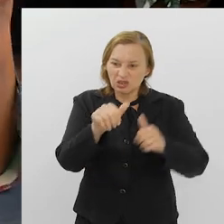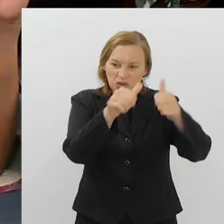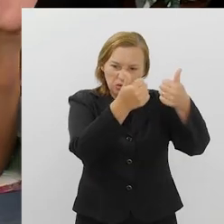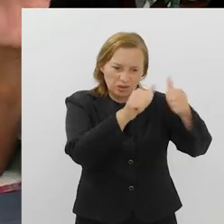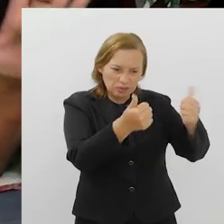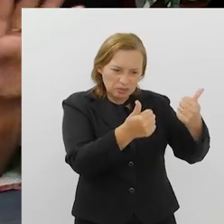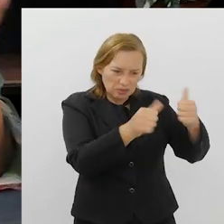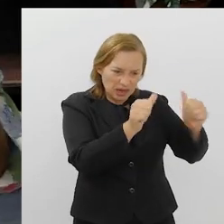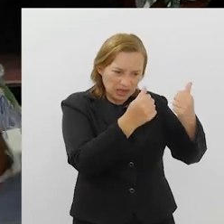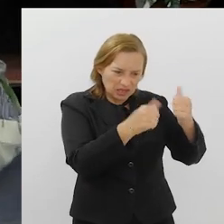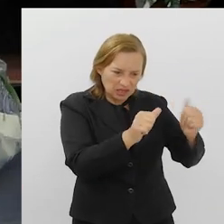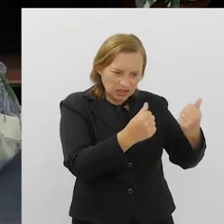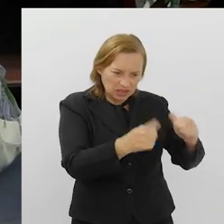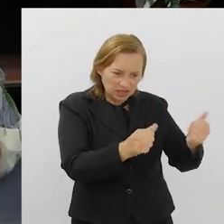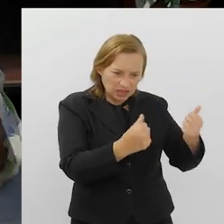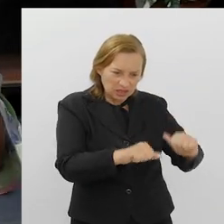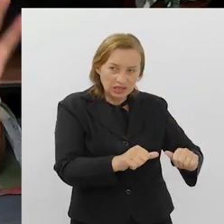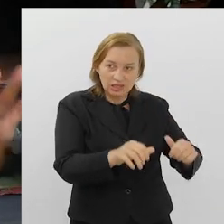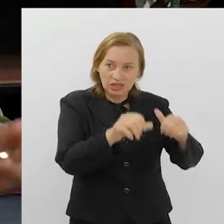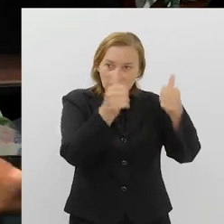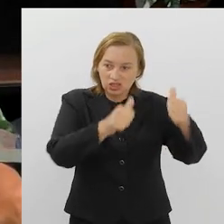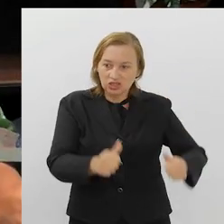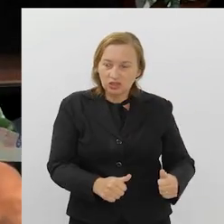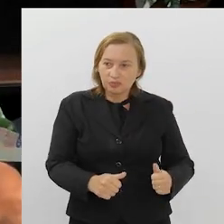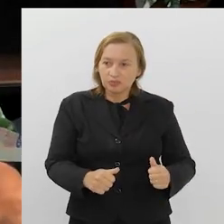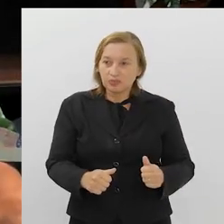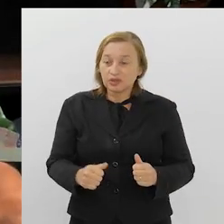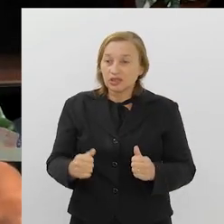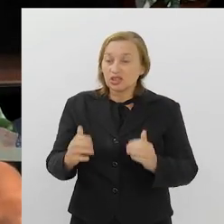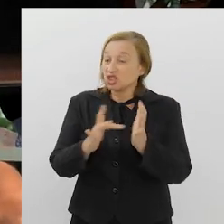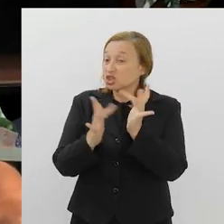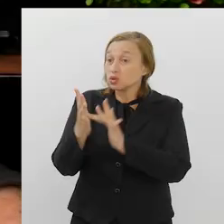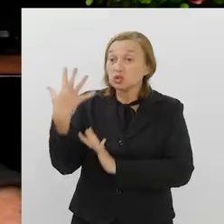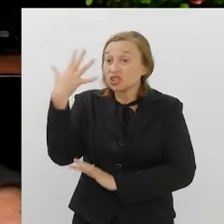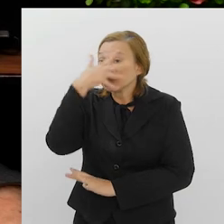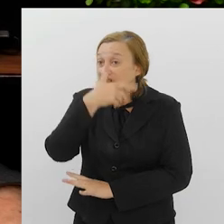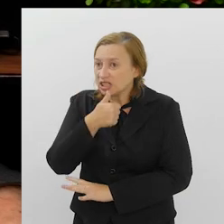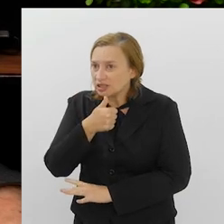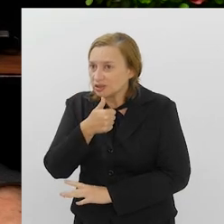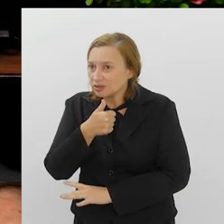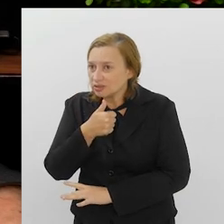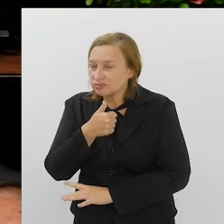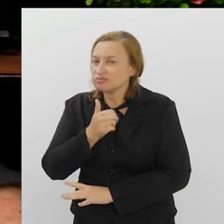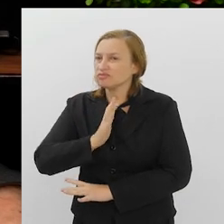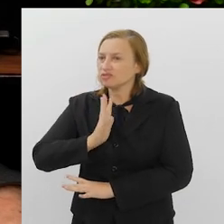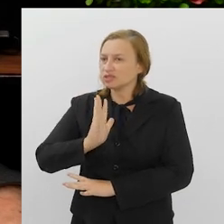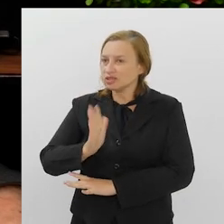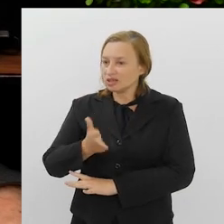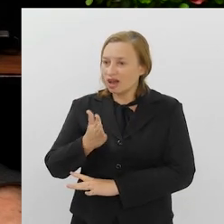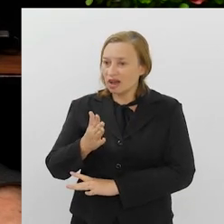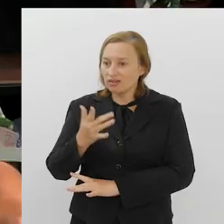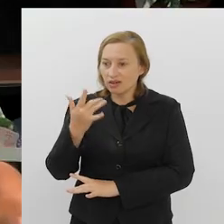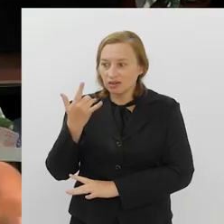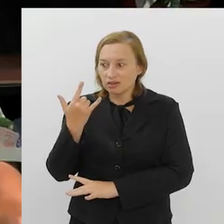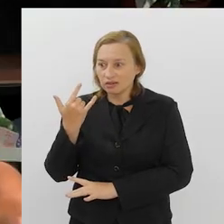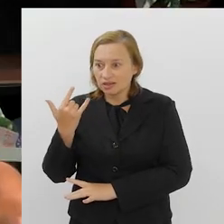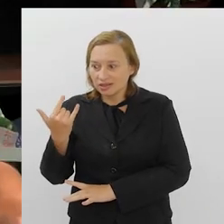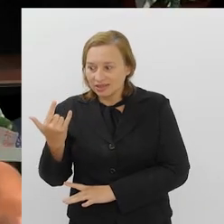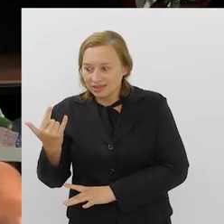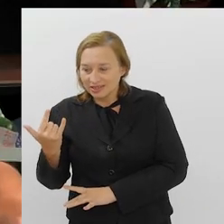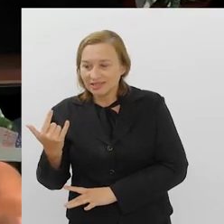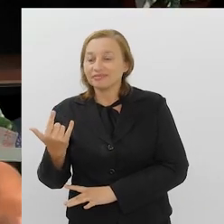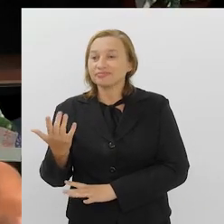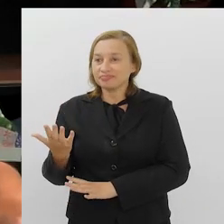colocam um cartaz Jesus imenso muito bonito por sinal eh que já